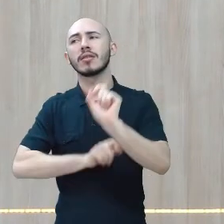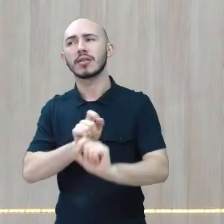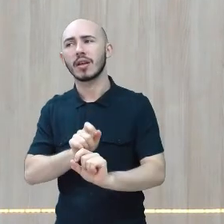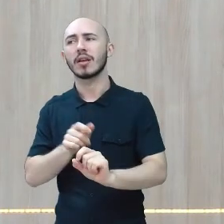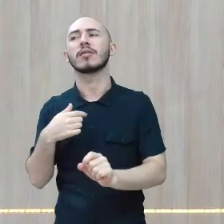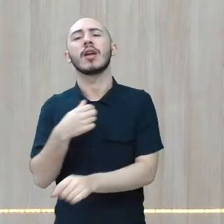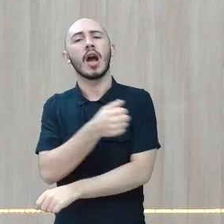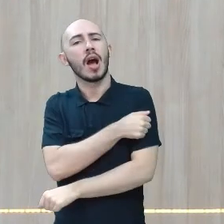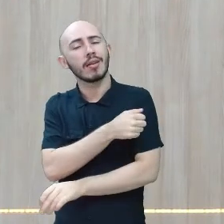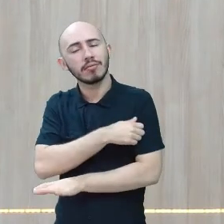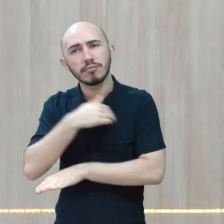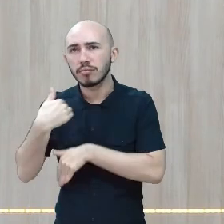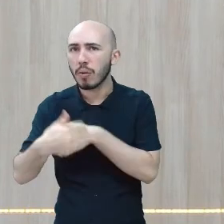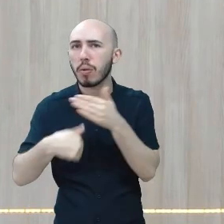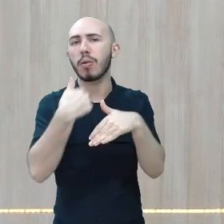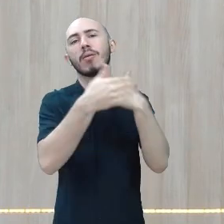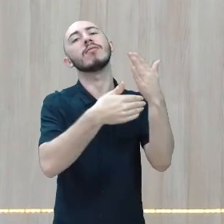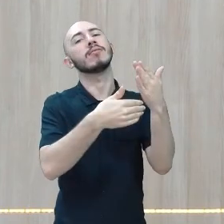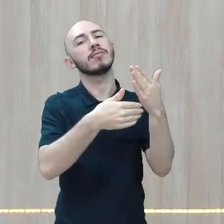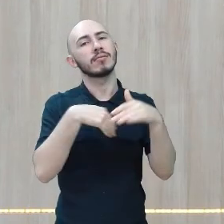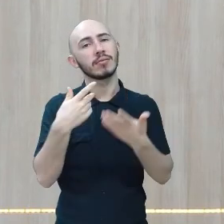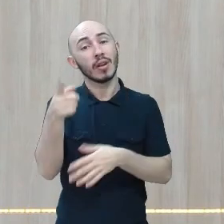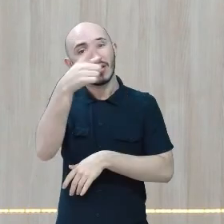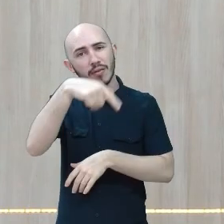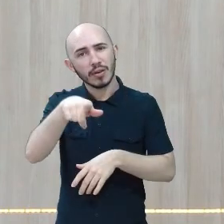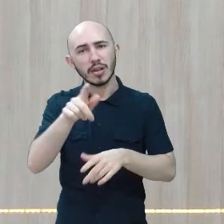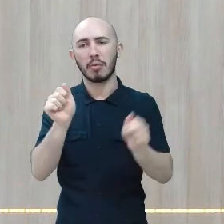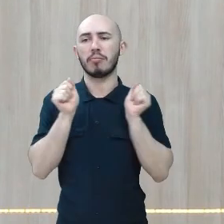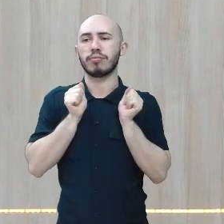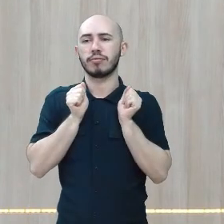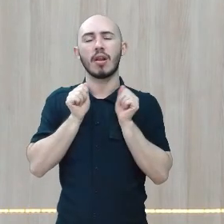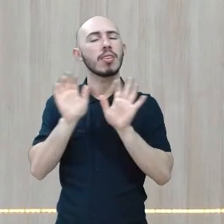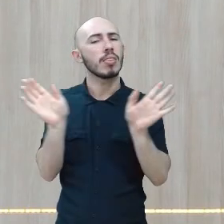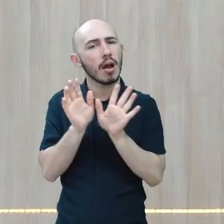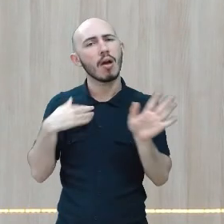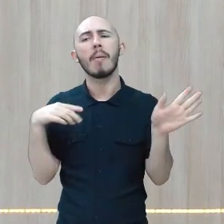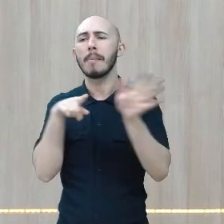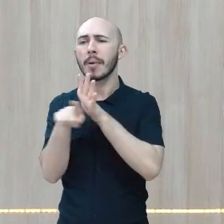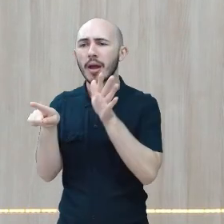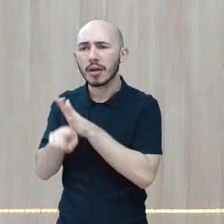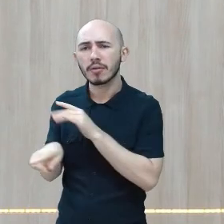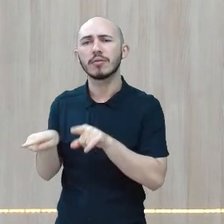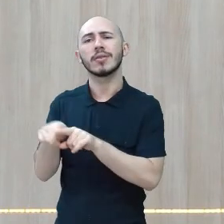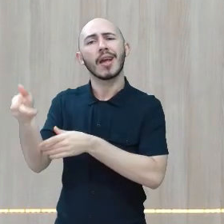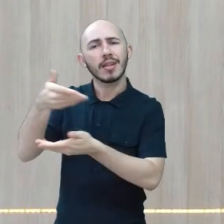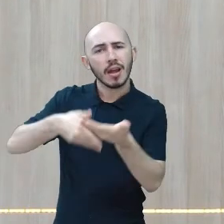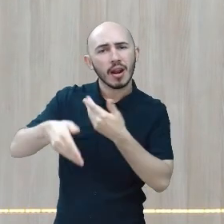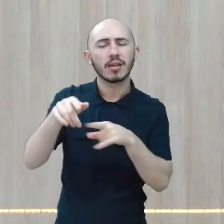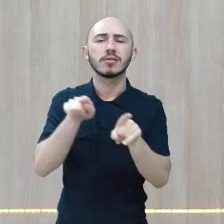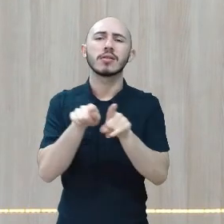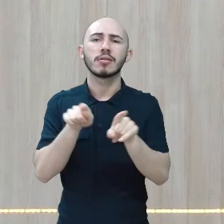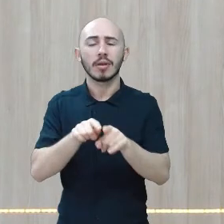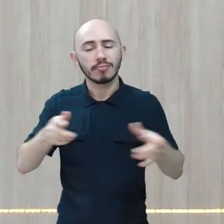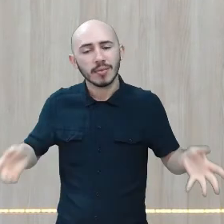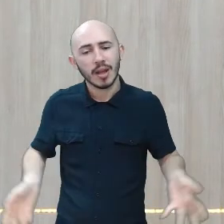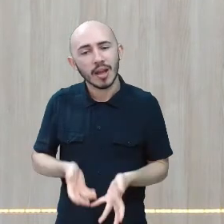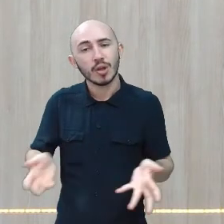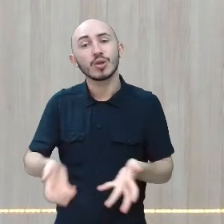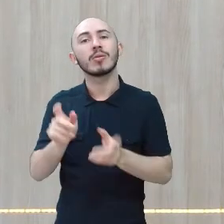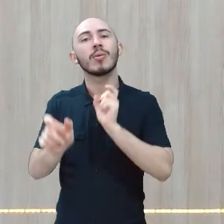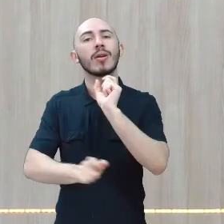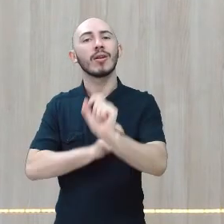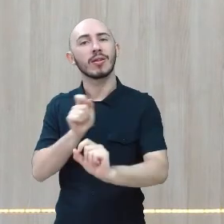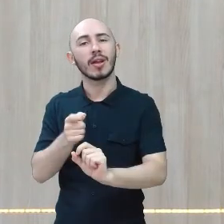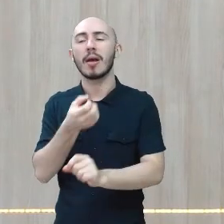aluno que cresce. Então, não fiquem calados, perguntem, questionem. Isso faz